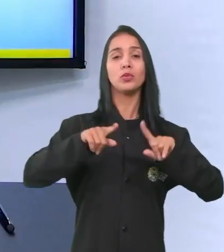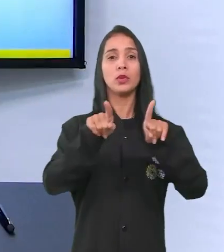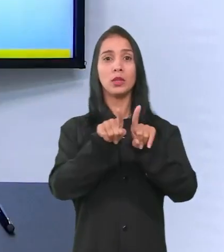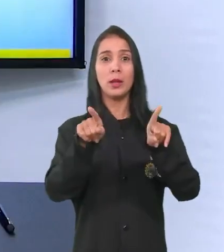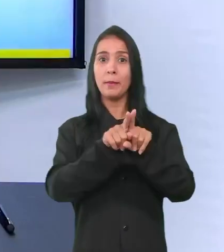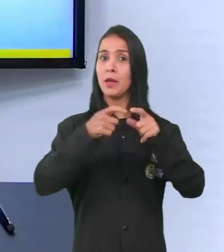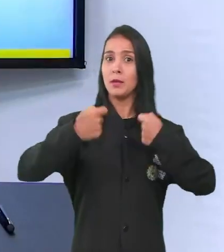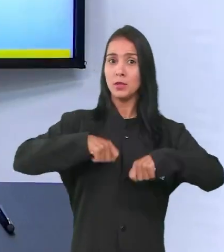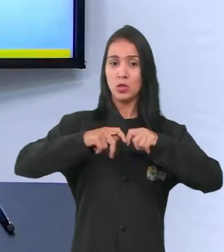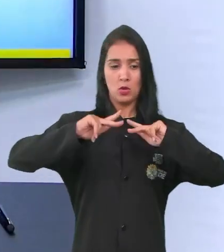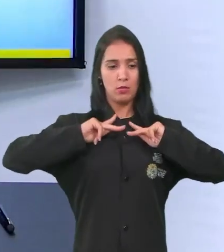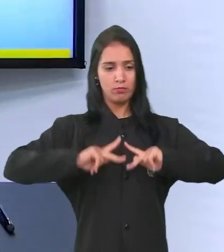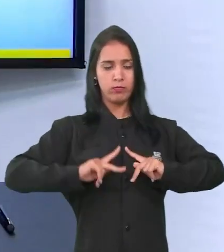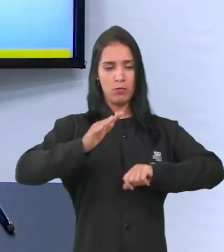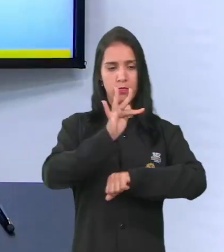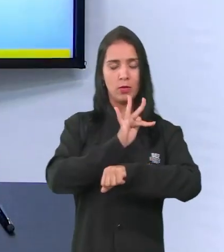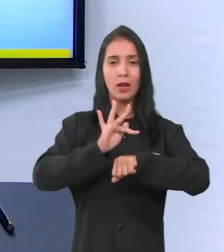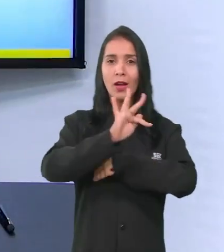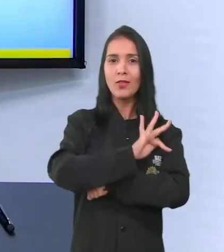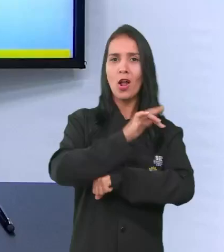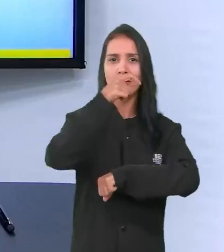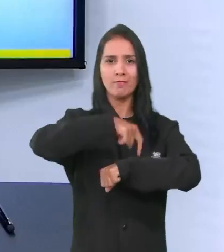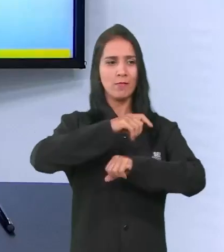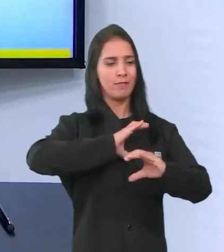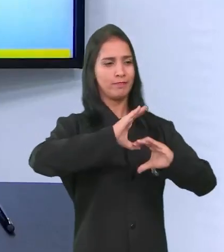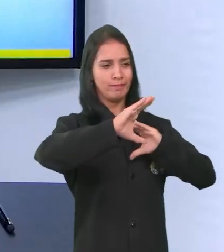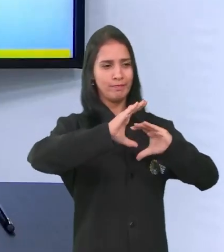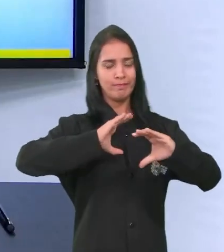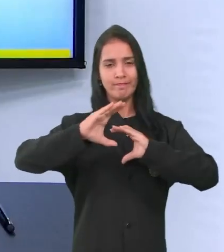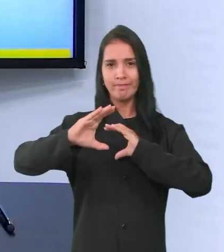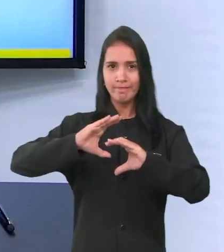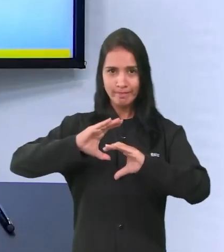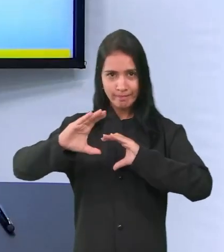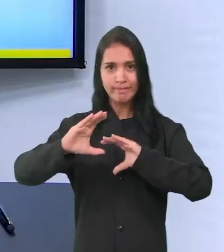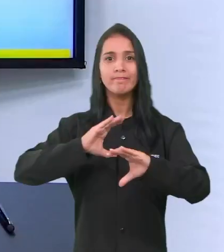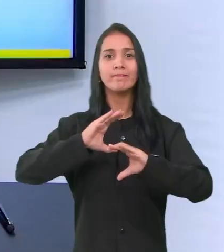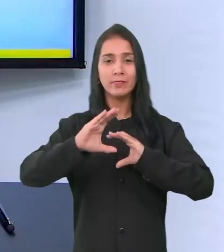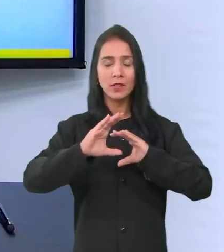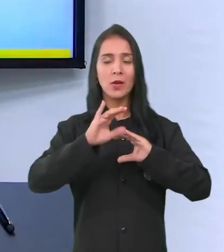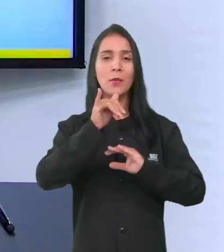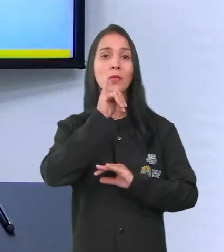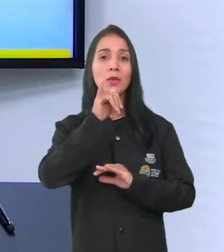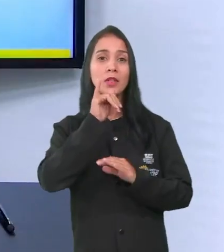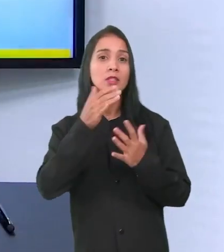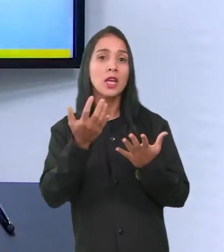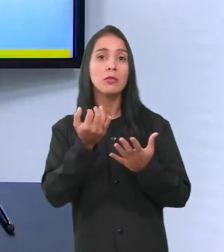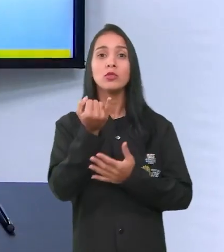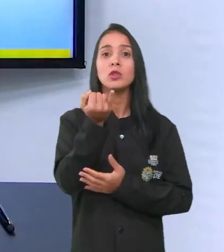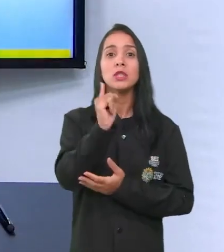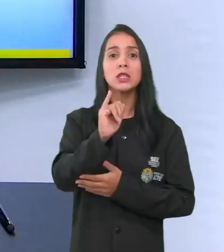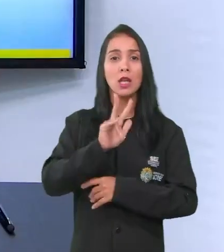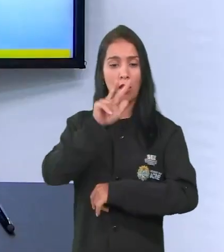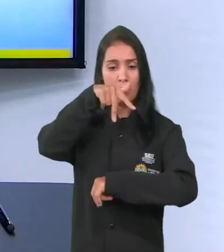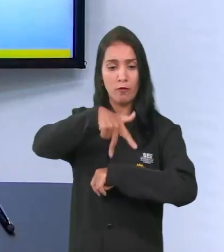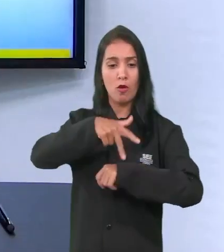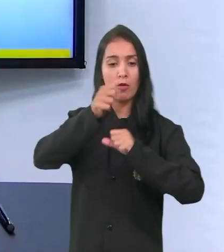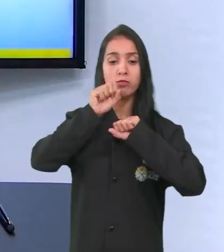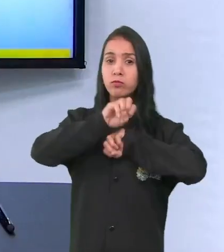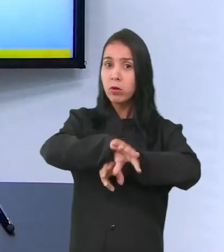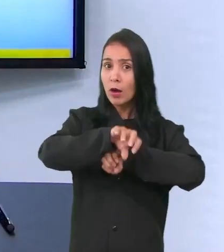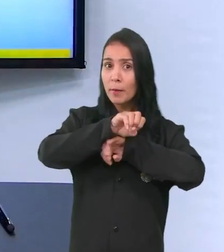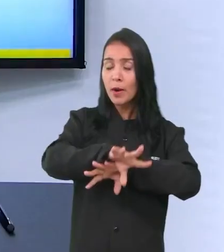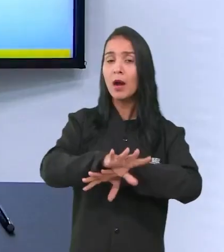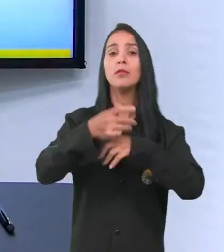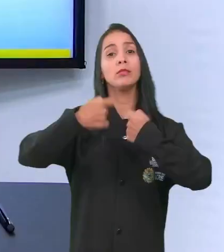você precise para se comunicar, para, por exemplo, dar uma aula, como eu estou dando agora. Eu preciso